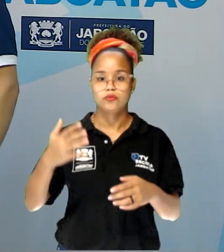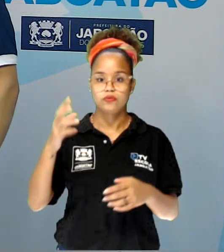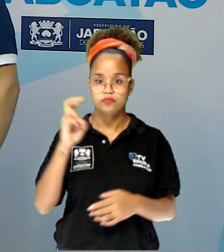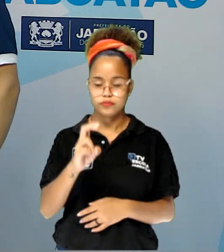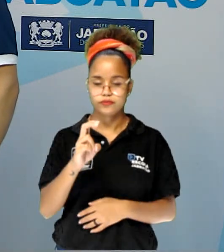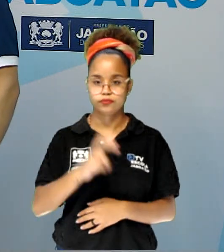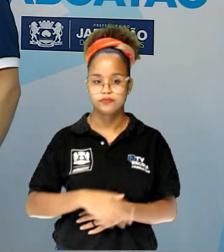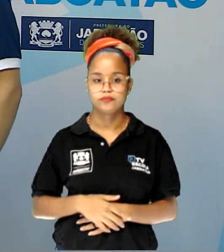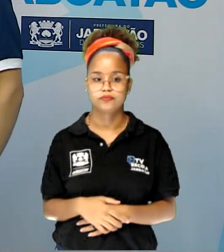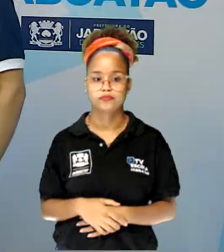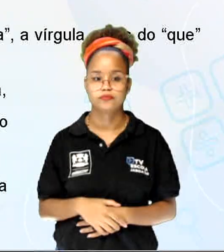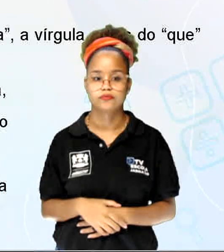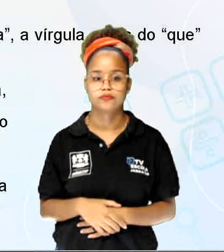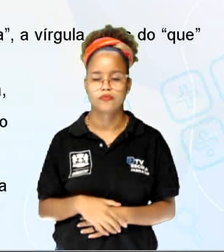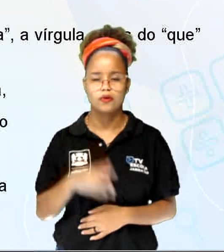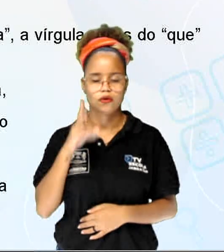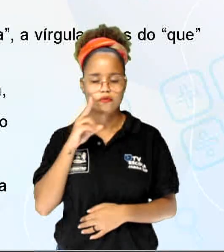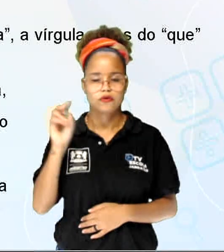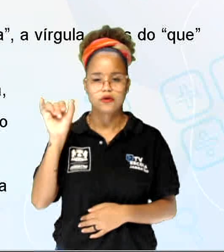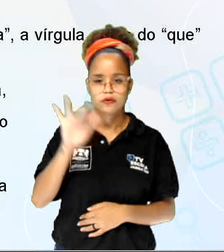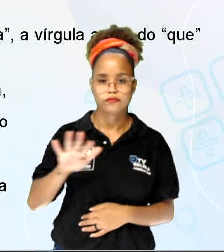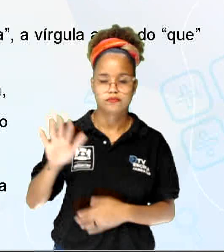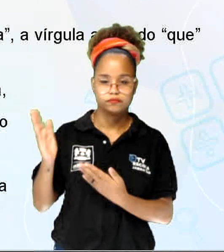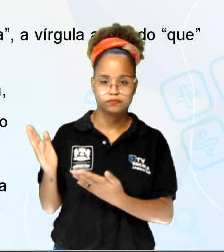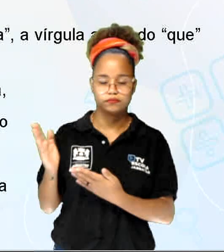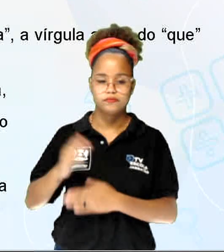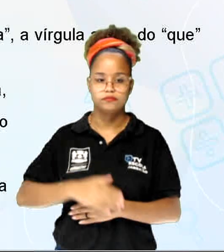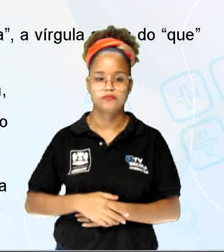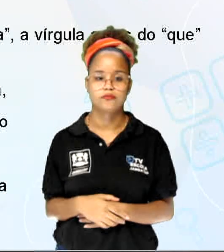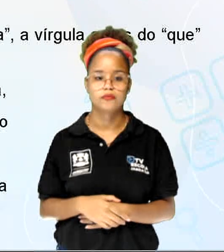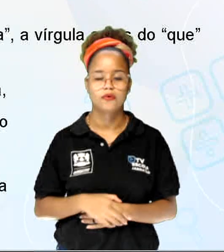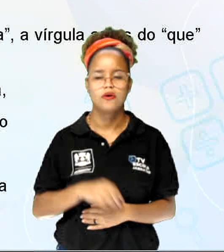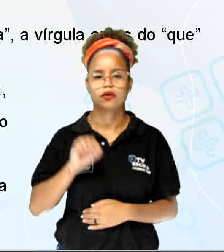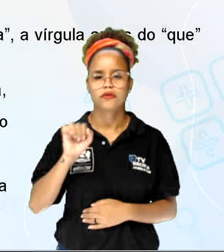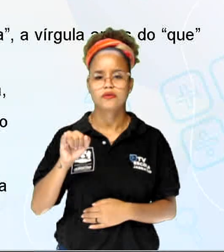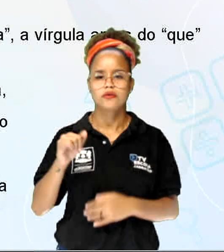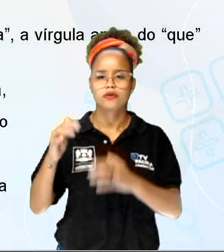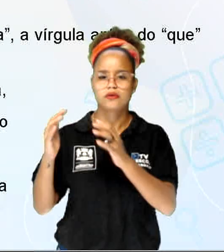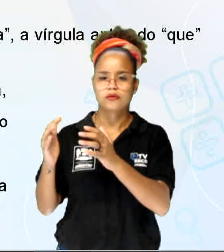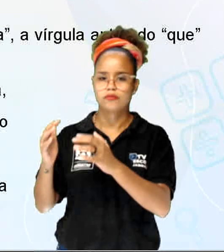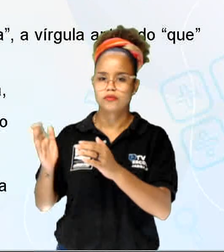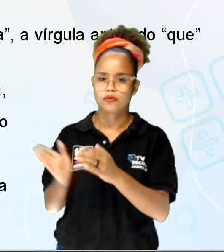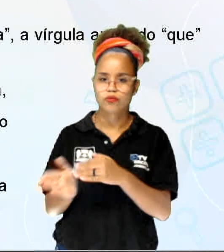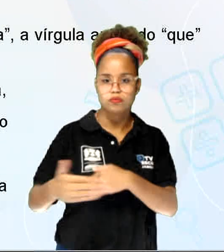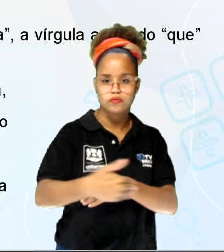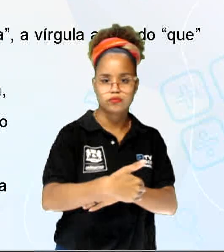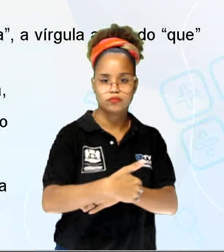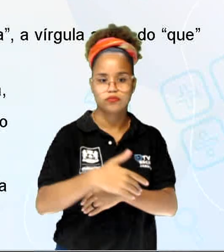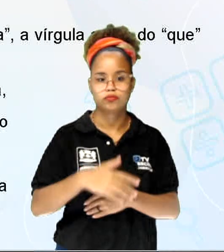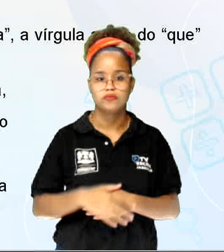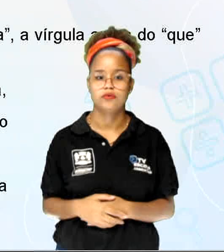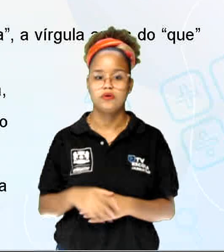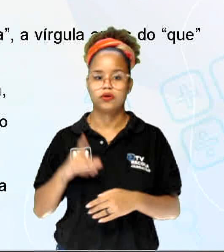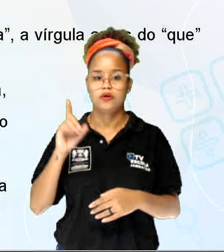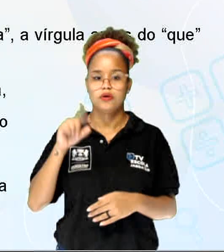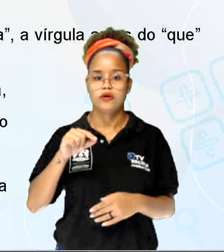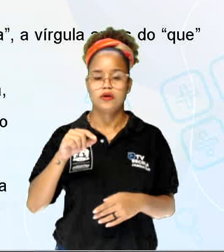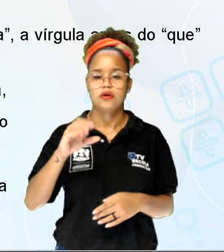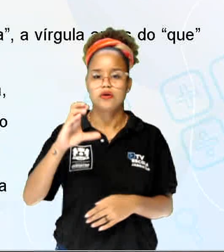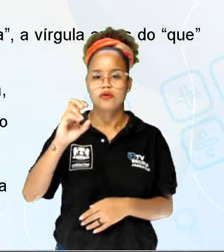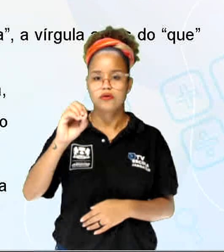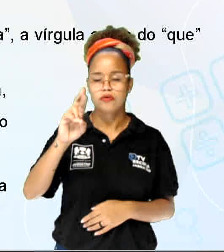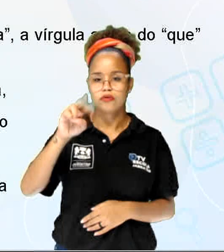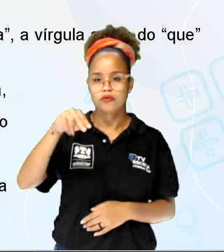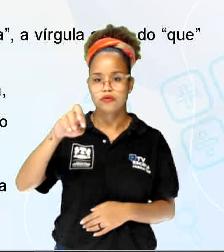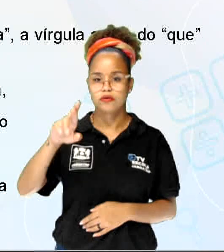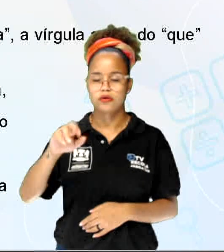5. Acompanhe comigo aí na sua tela. Se a bola dobrar a esquina, é corner. Deveria haver